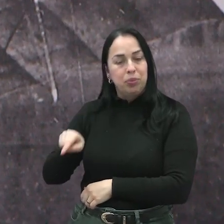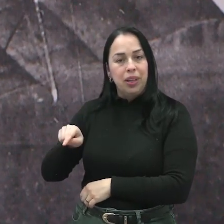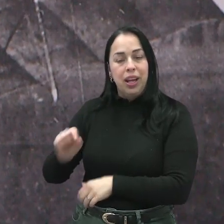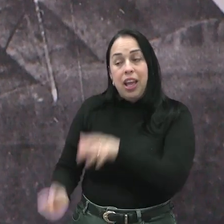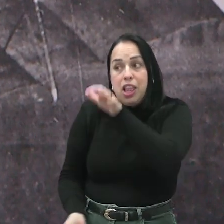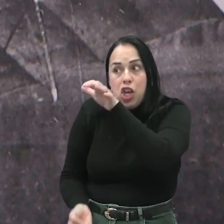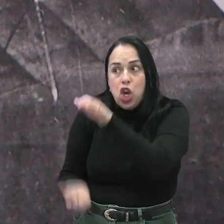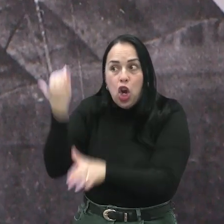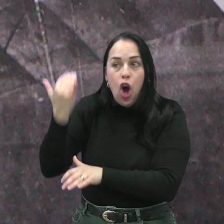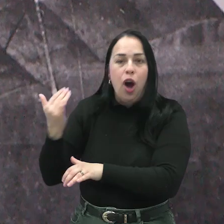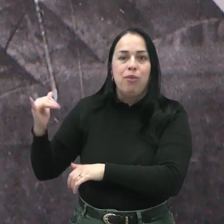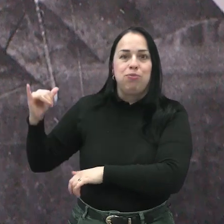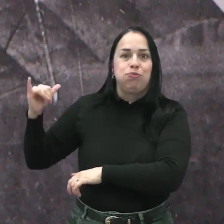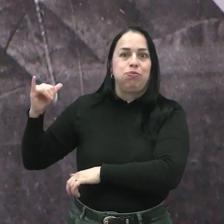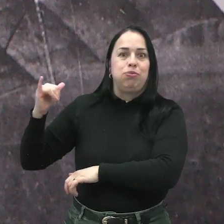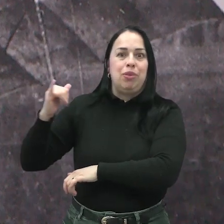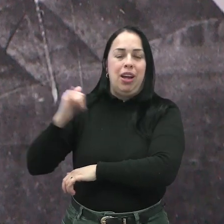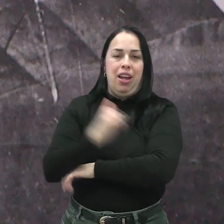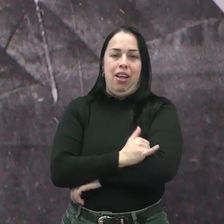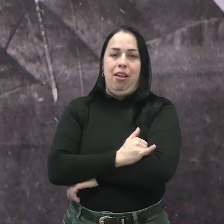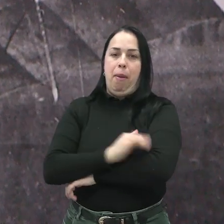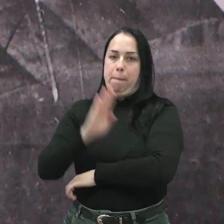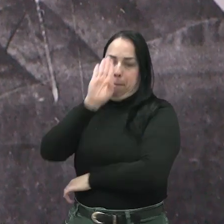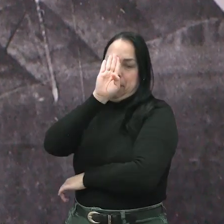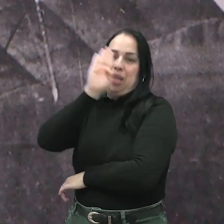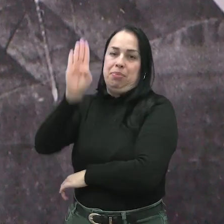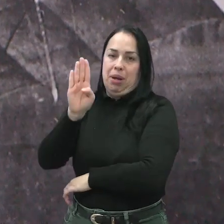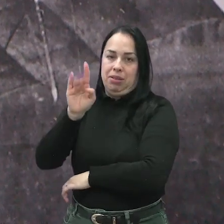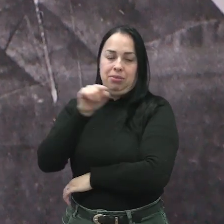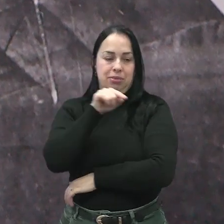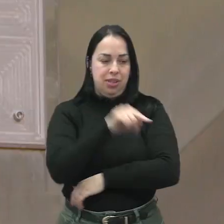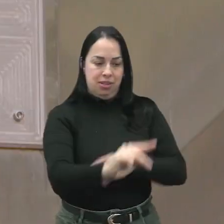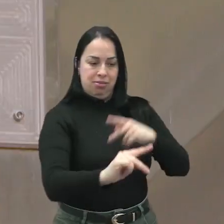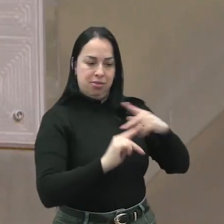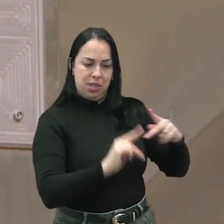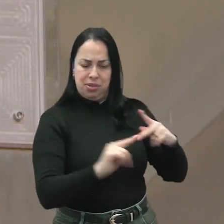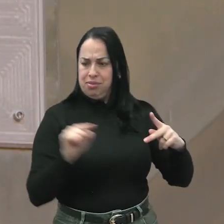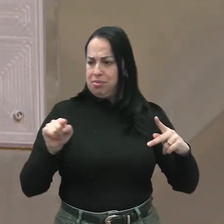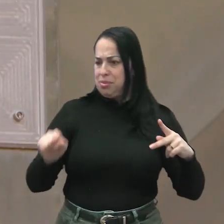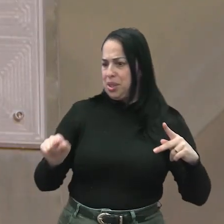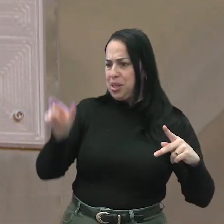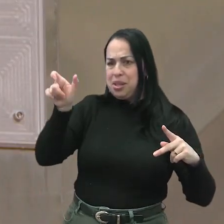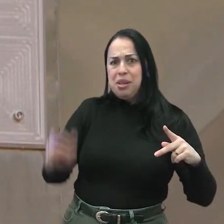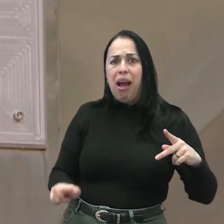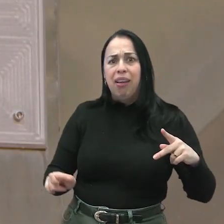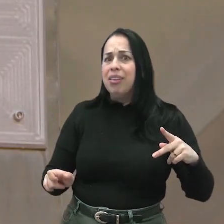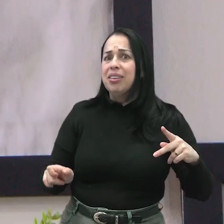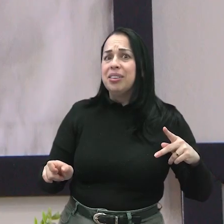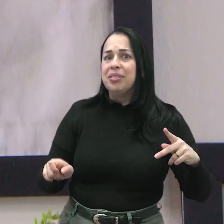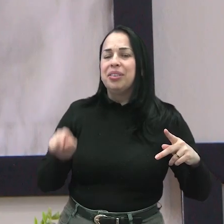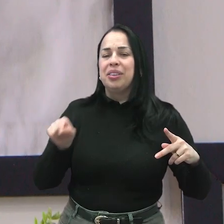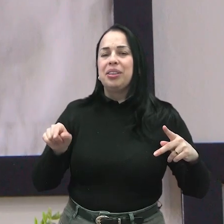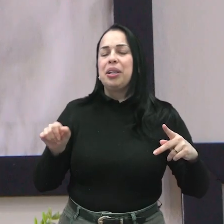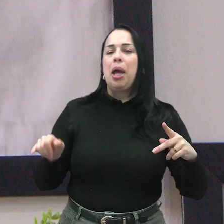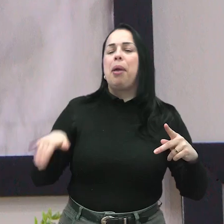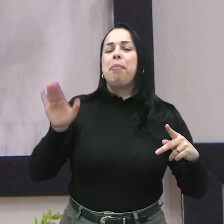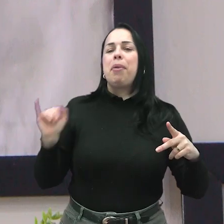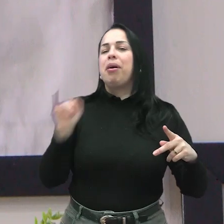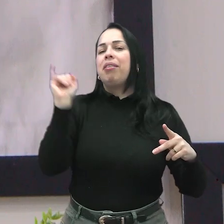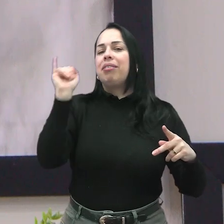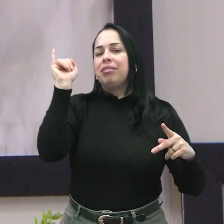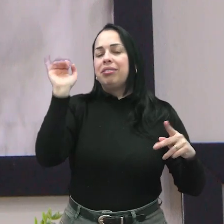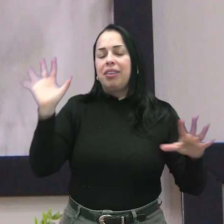Santos Dumont, considerado o pai da aviação. A ligação entre o nosso município e essa figura